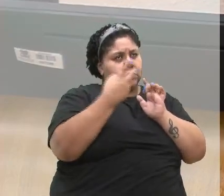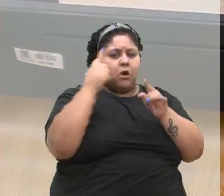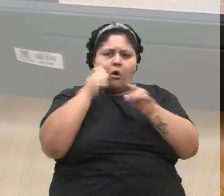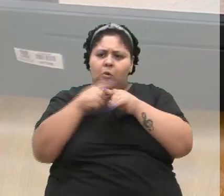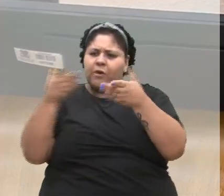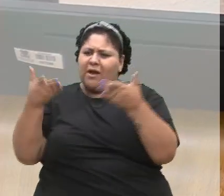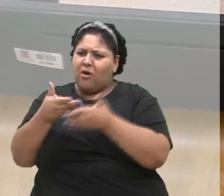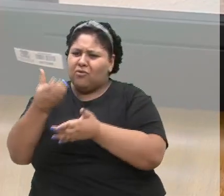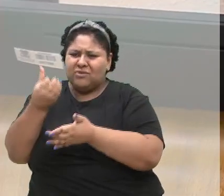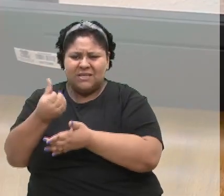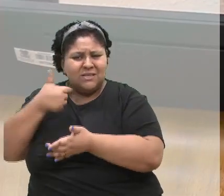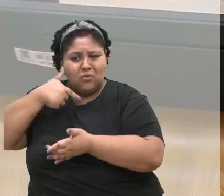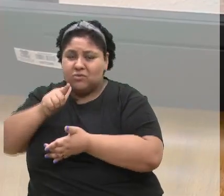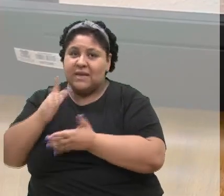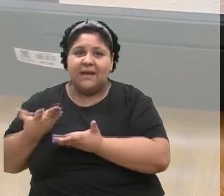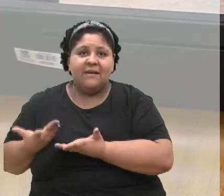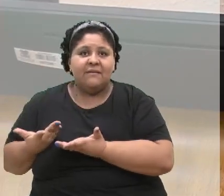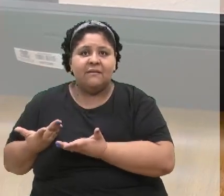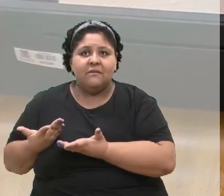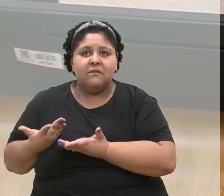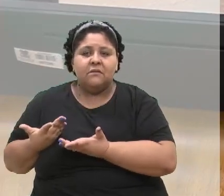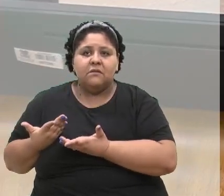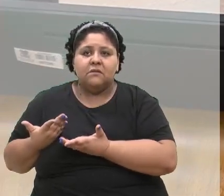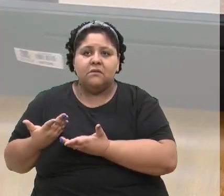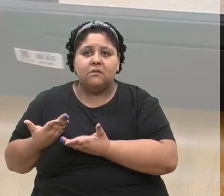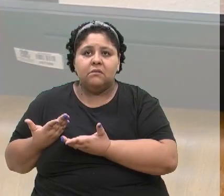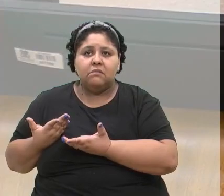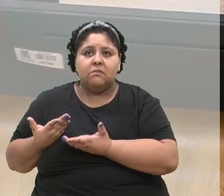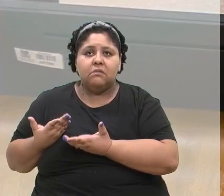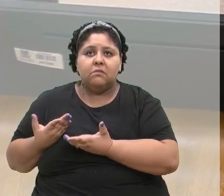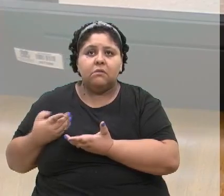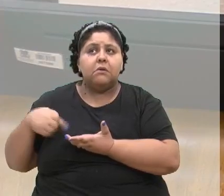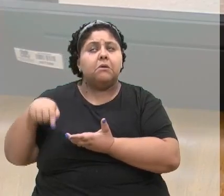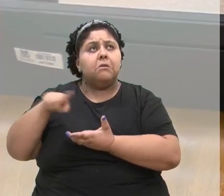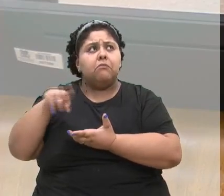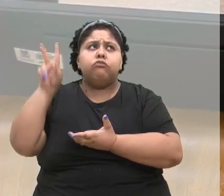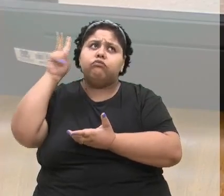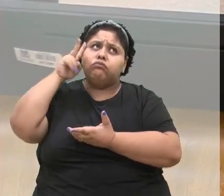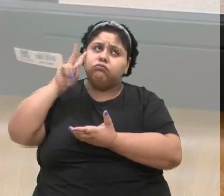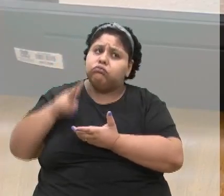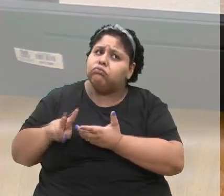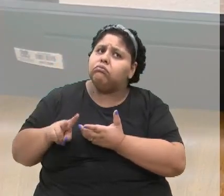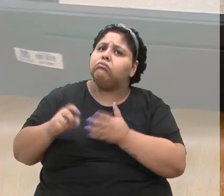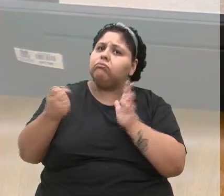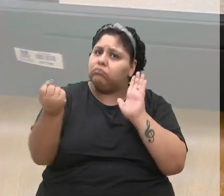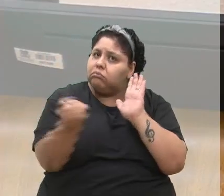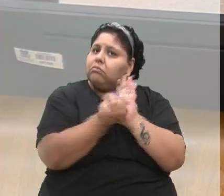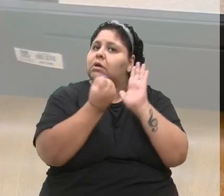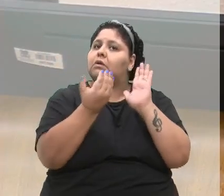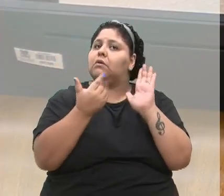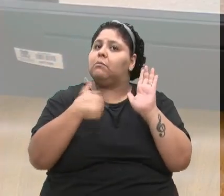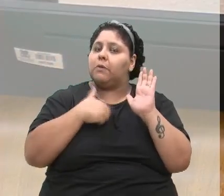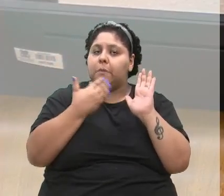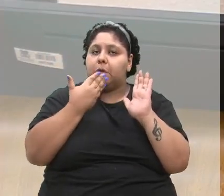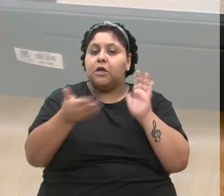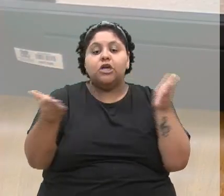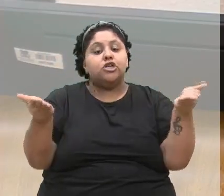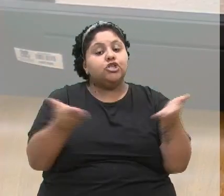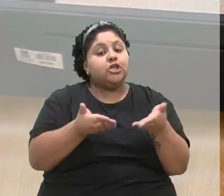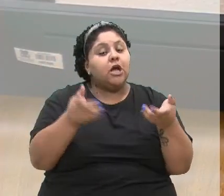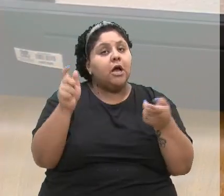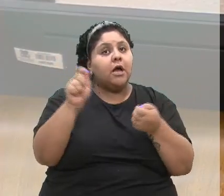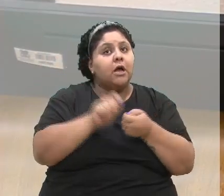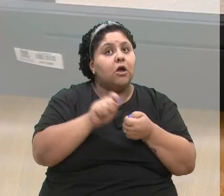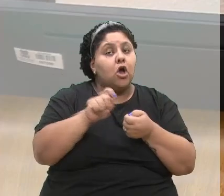com 6 não está dando conta? E aí, historicamente, está registrado os meus pedidos, que já fazem